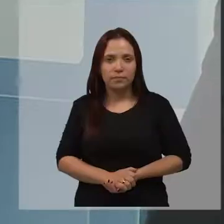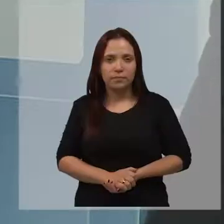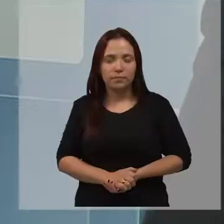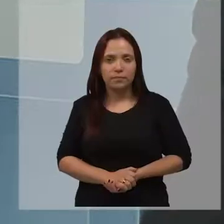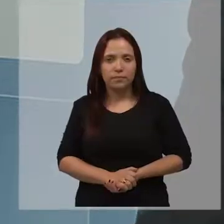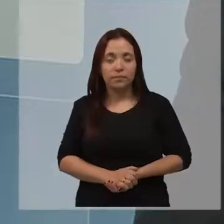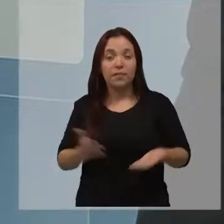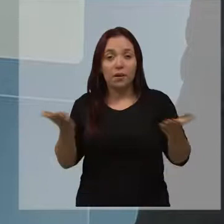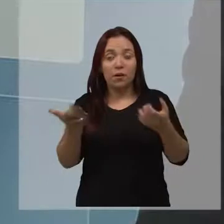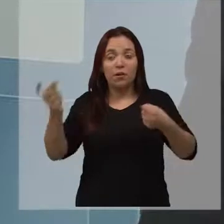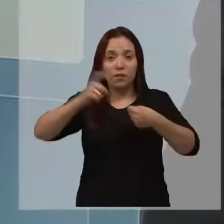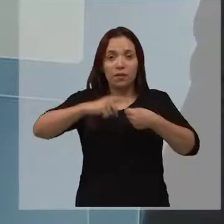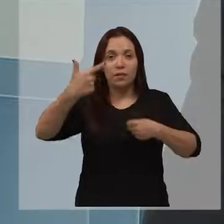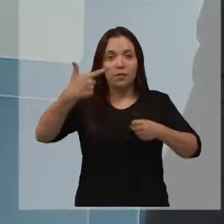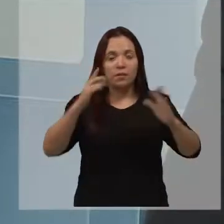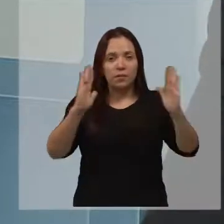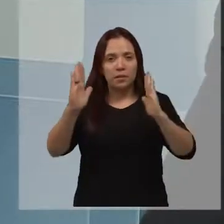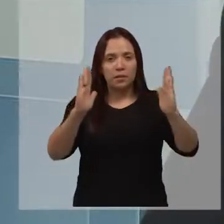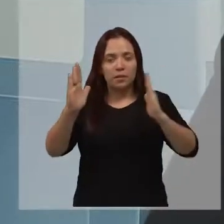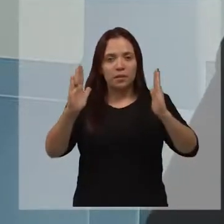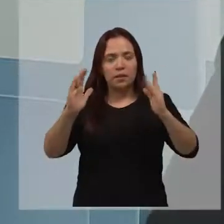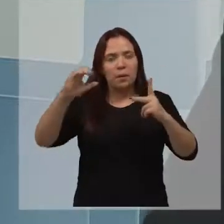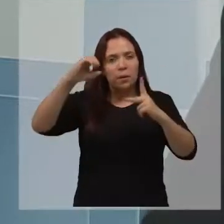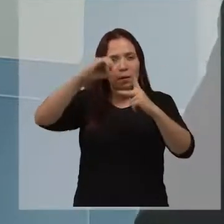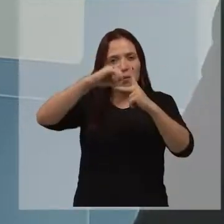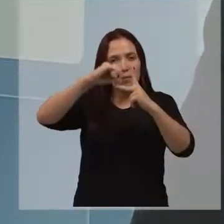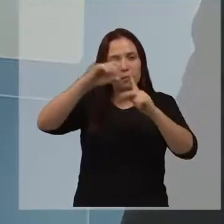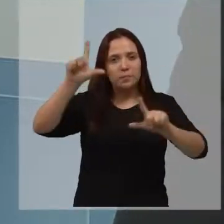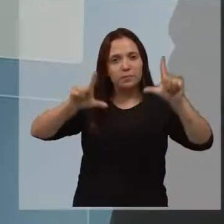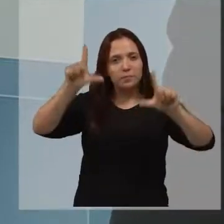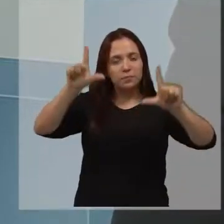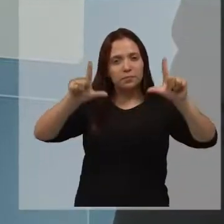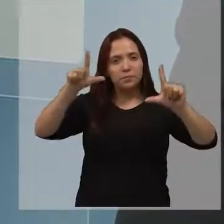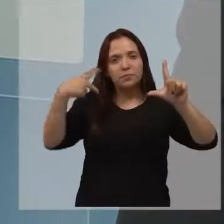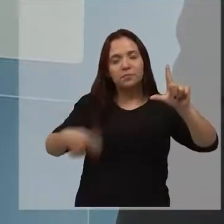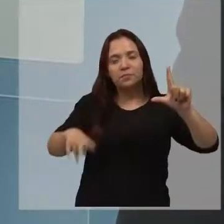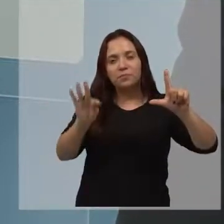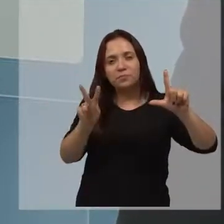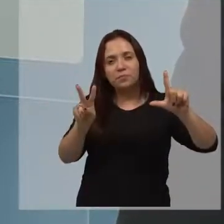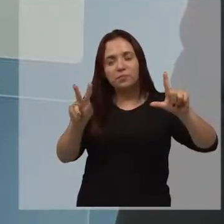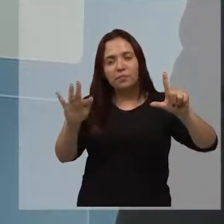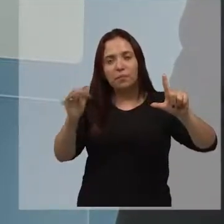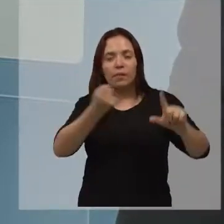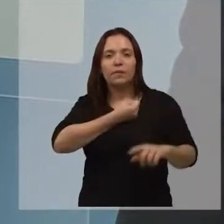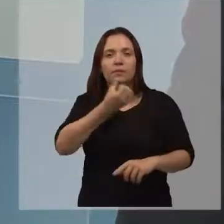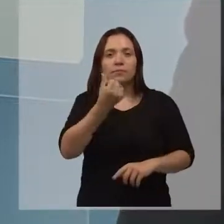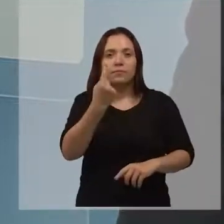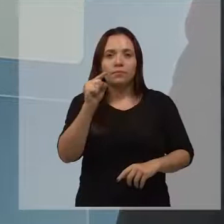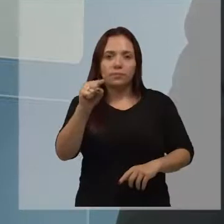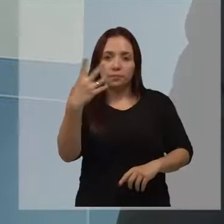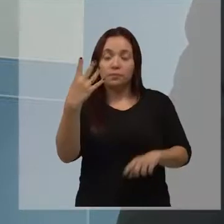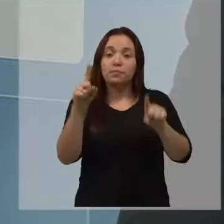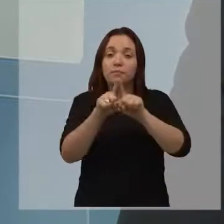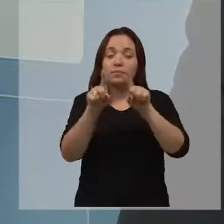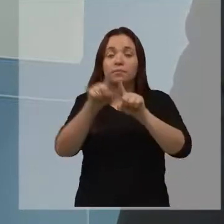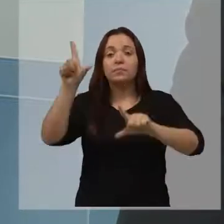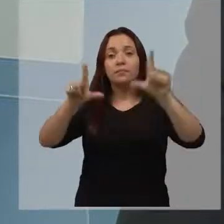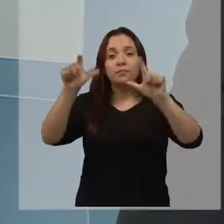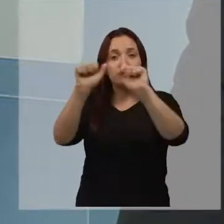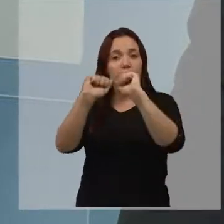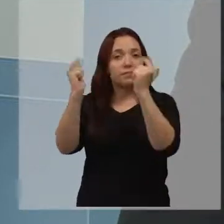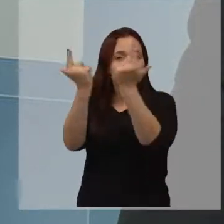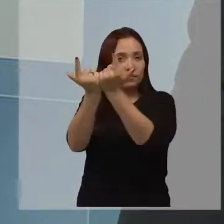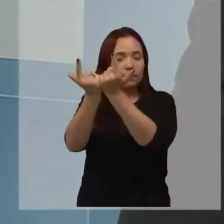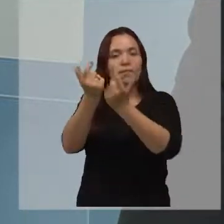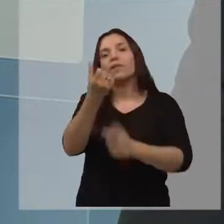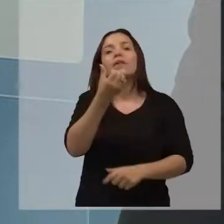Estamos de volta com o segundo bloco do meu programa, do seu programa, do nosso programa Pela Ordem, na sua TV Fortaleza, canal 61.4, e na sua